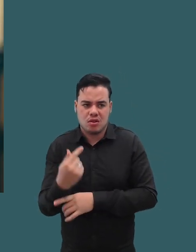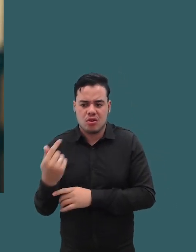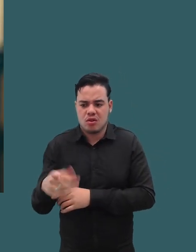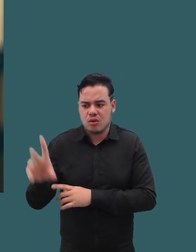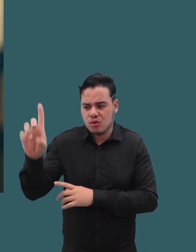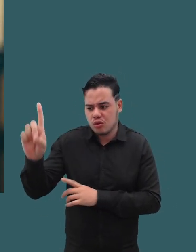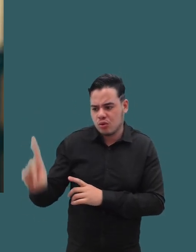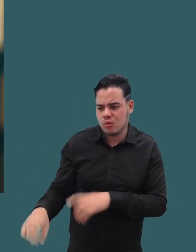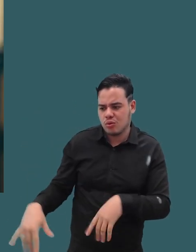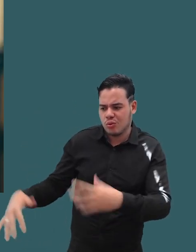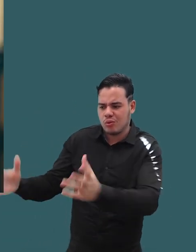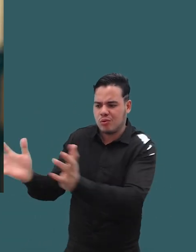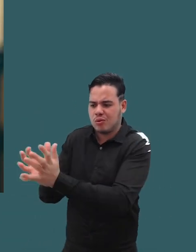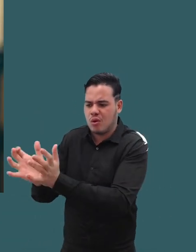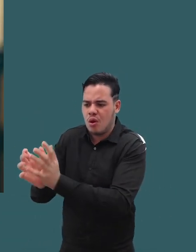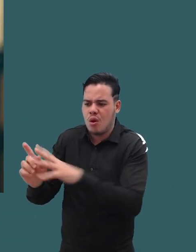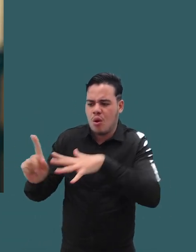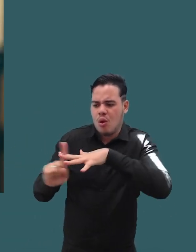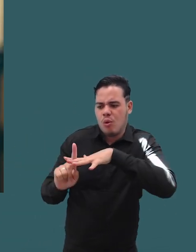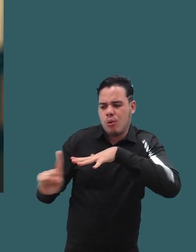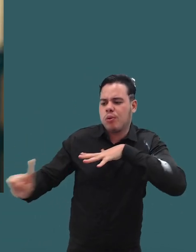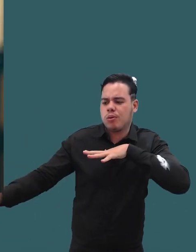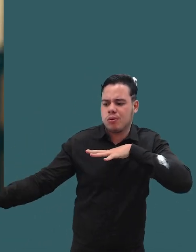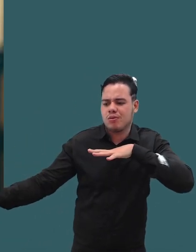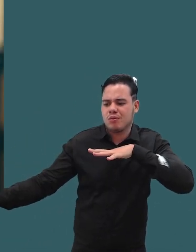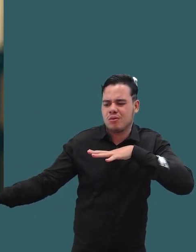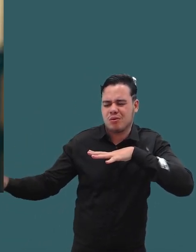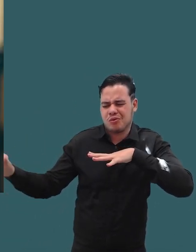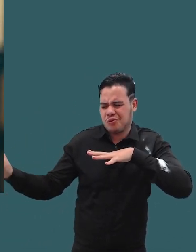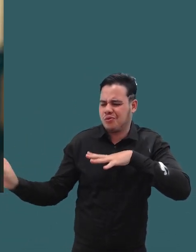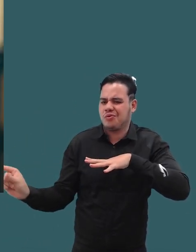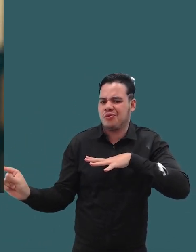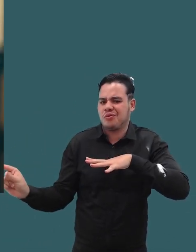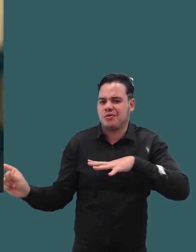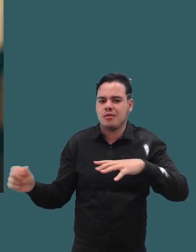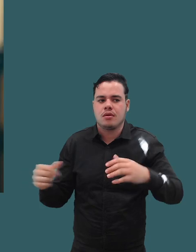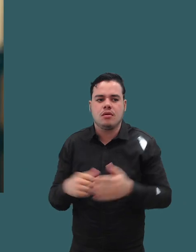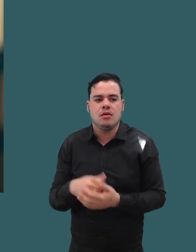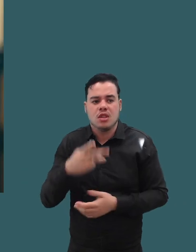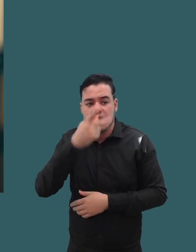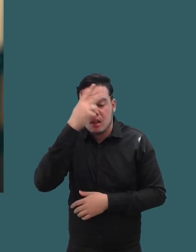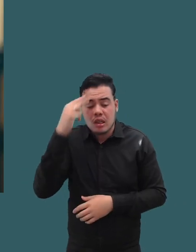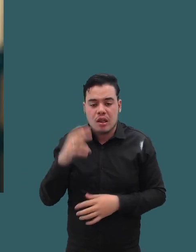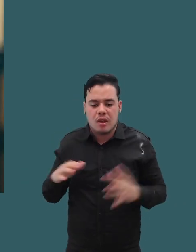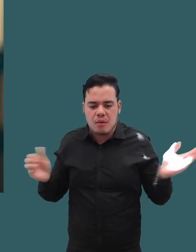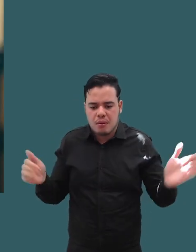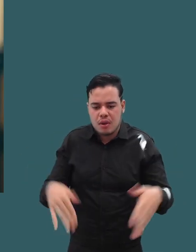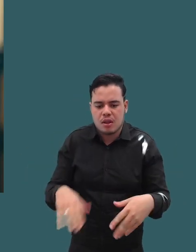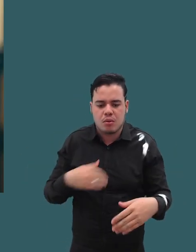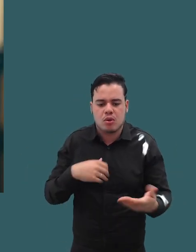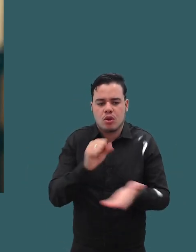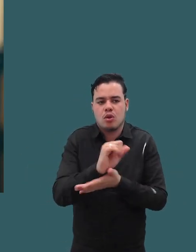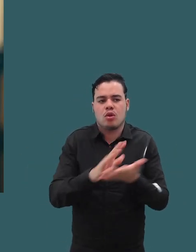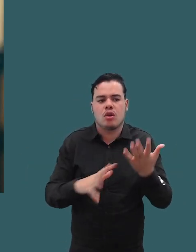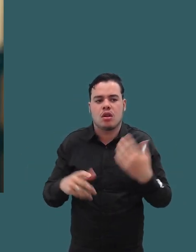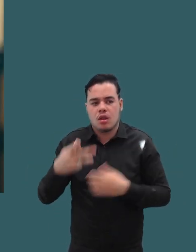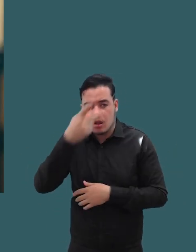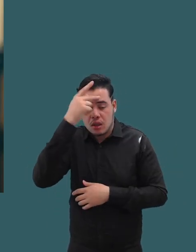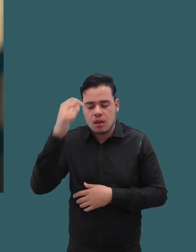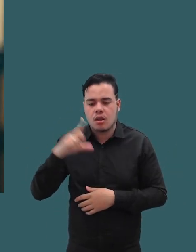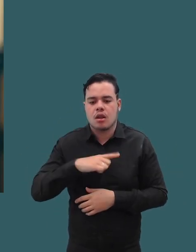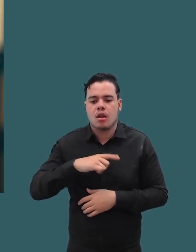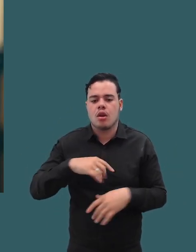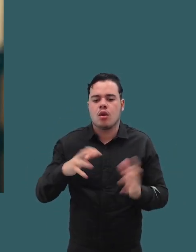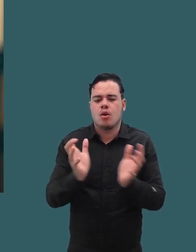diretório de grupos do CNPq nos oferece. É muito pequeno para a gente incluir nossas atividades. Na verdade, a gente tem um número pequeno